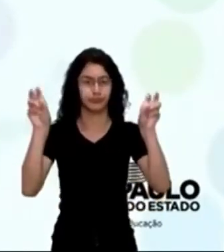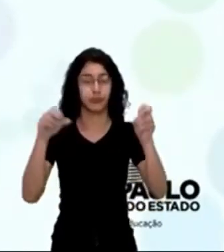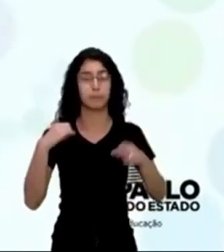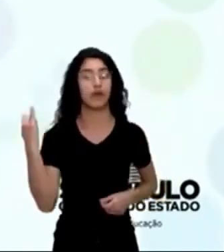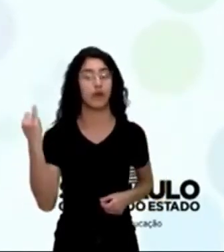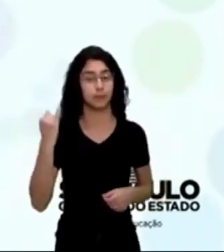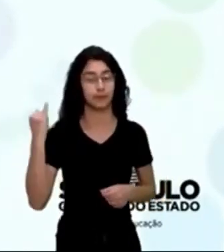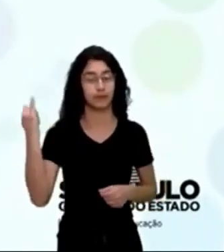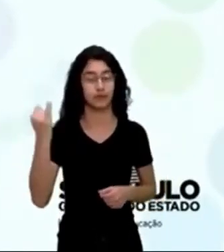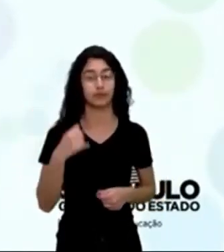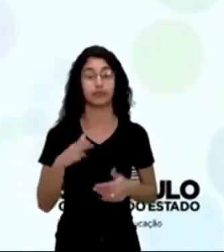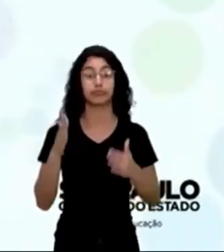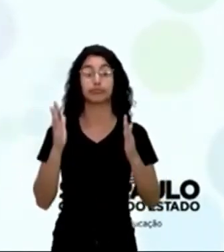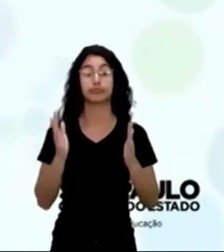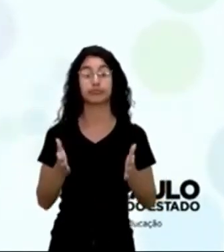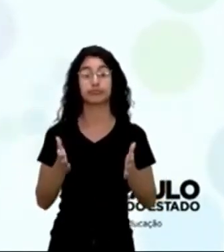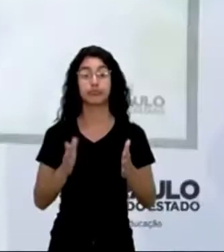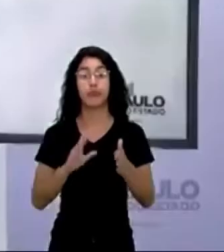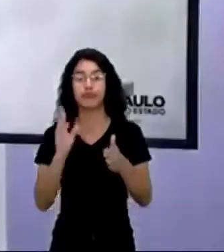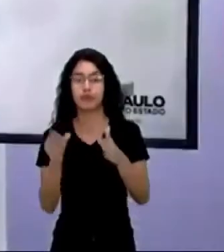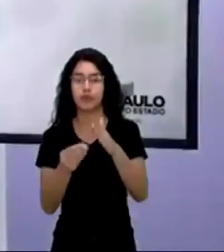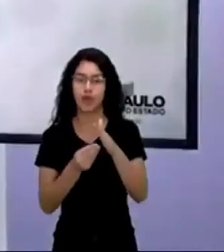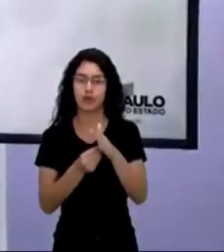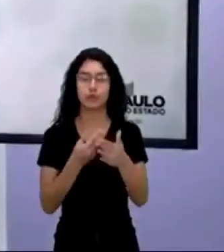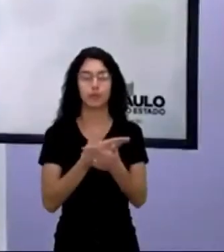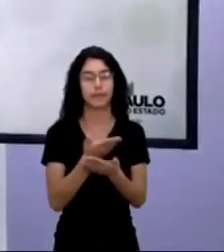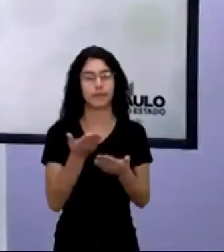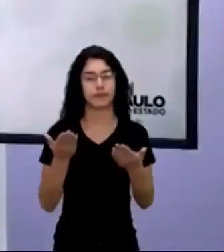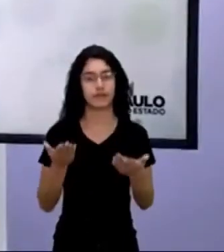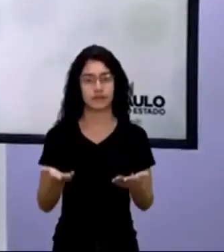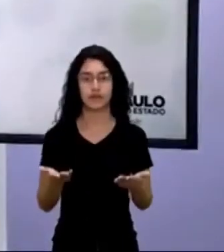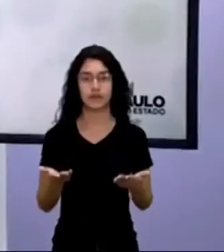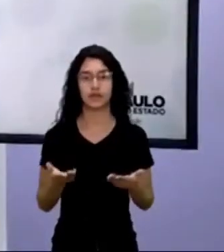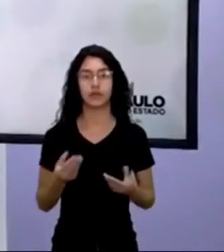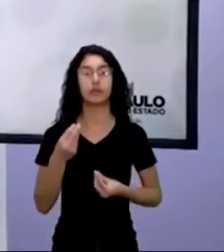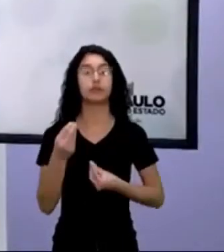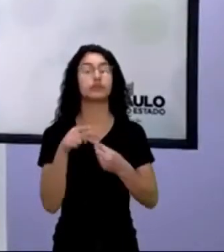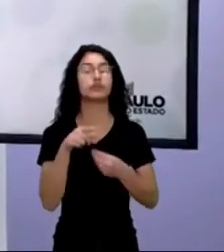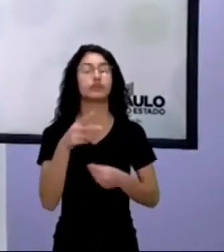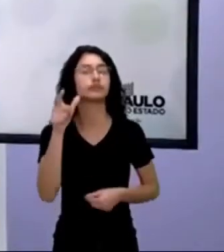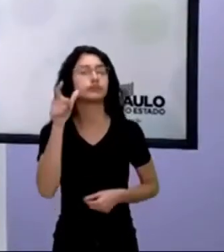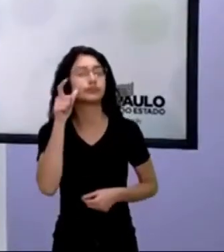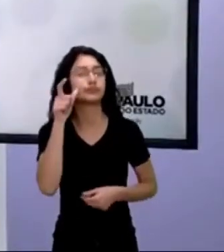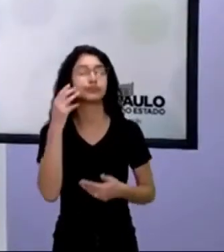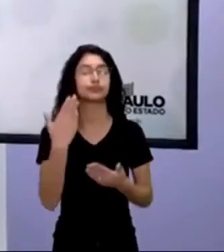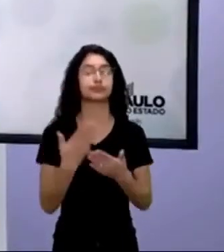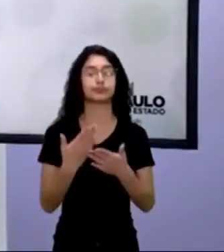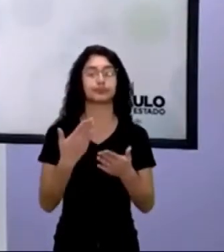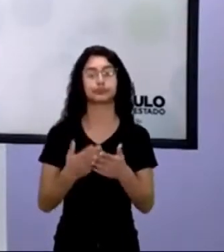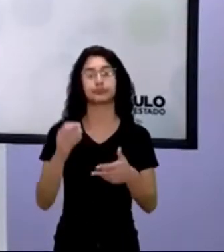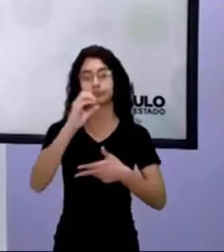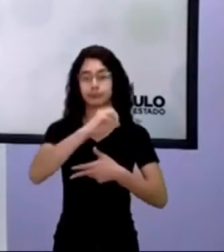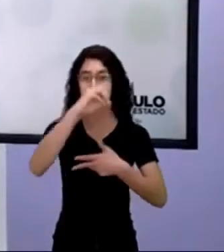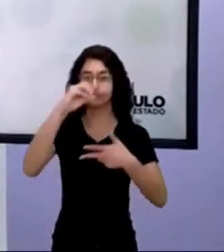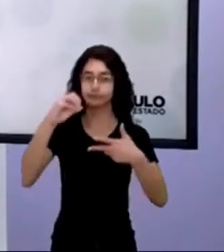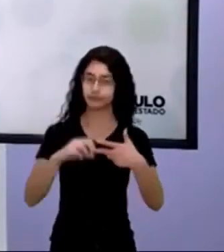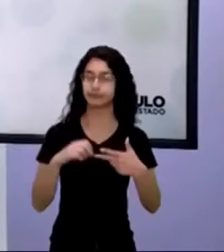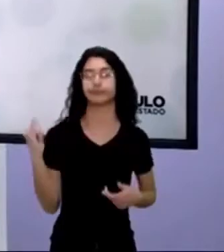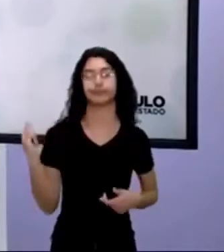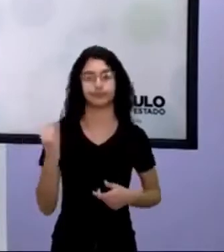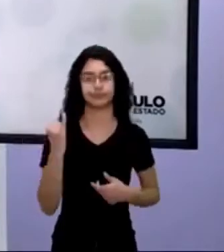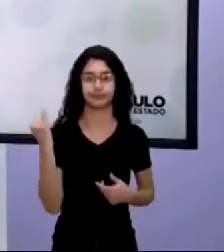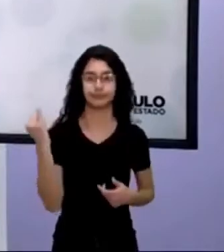importante. Hoje vamos fazer um resuminho aqui para vocês do que vocês vão assistir nessa aula do Enem, que é muito importante.